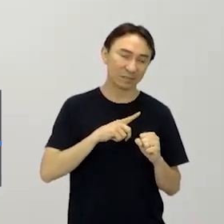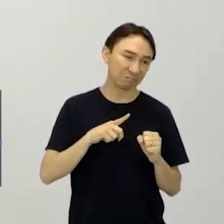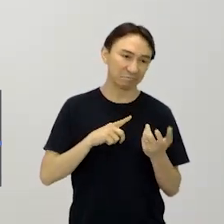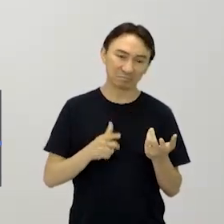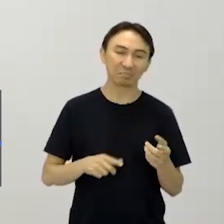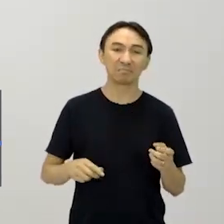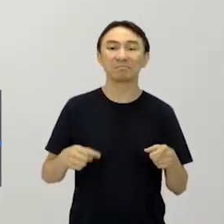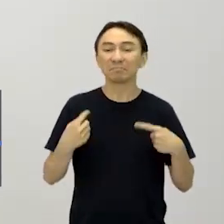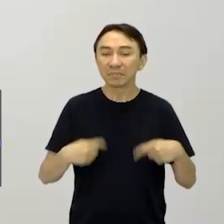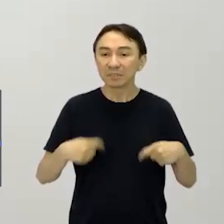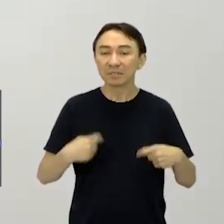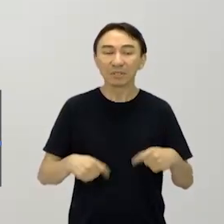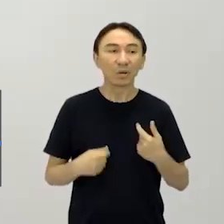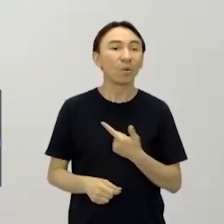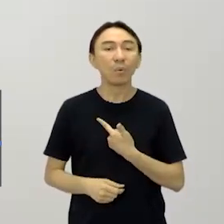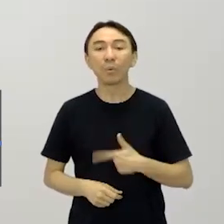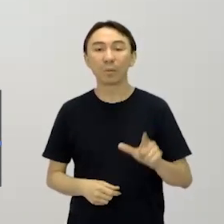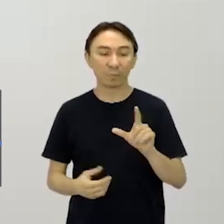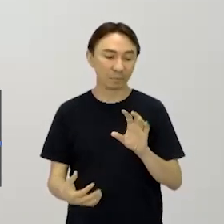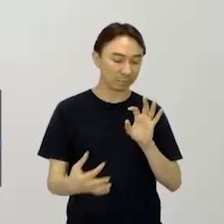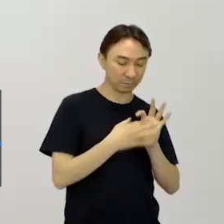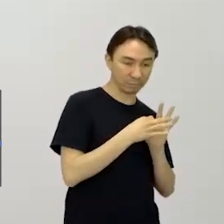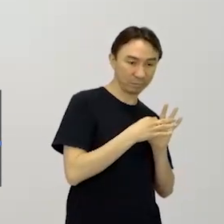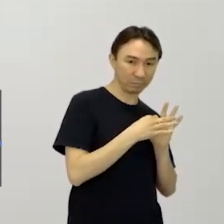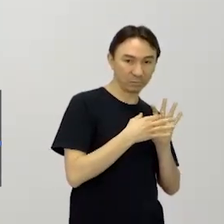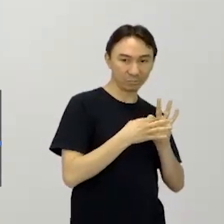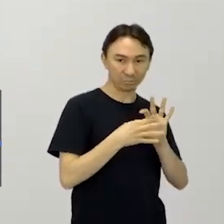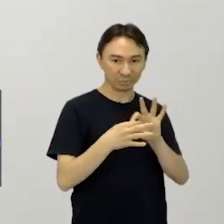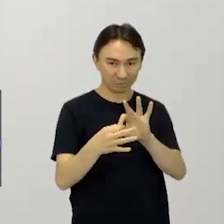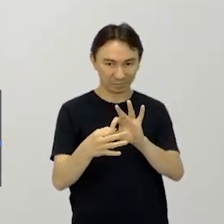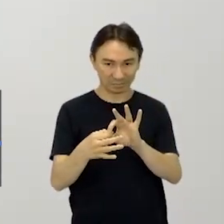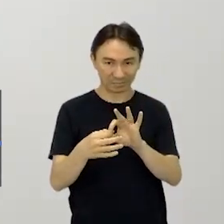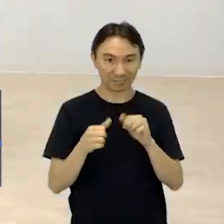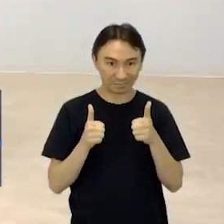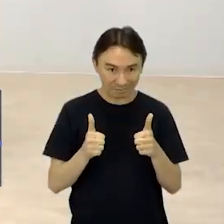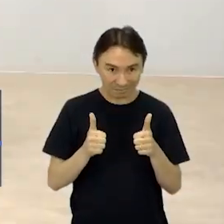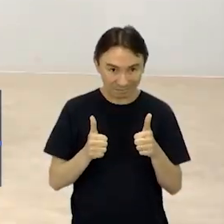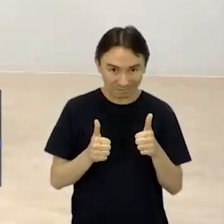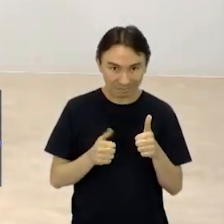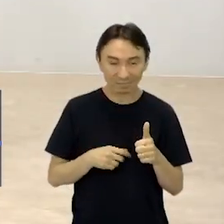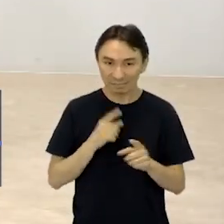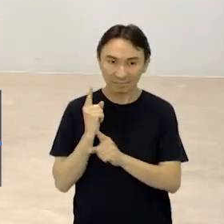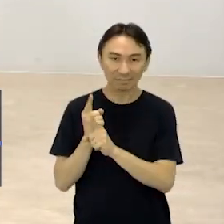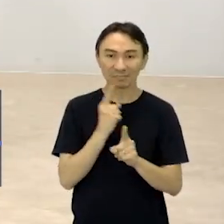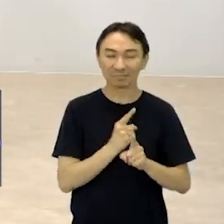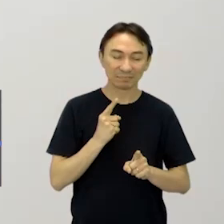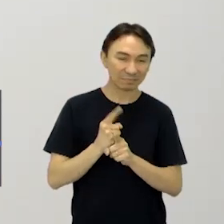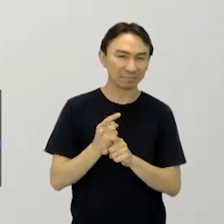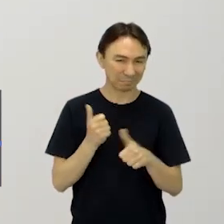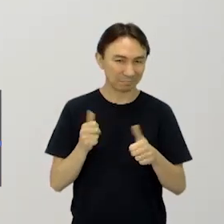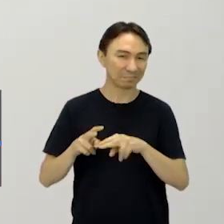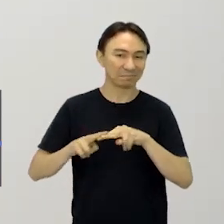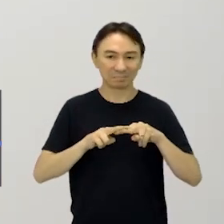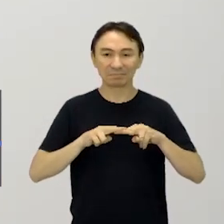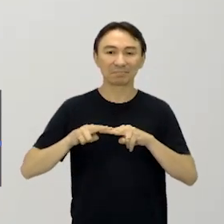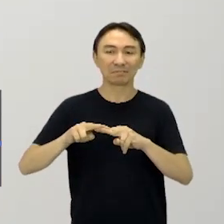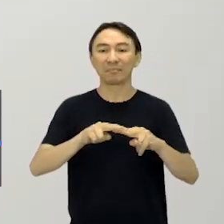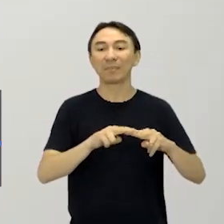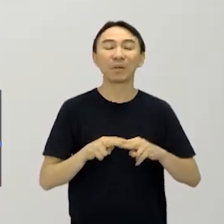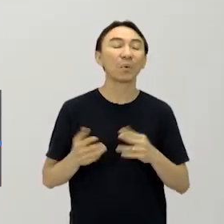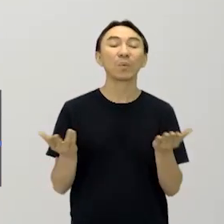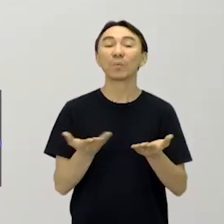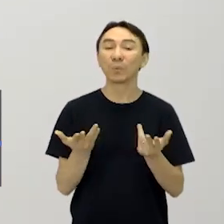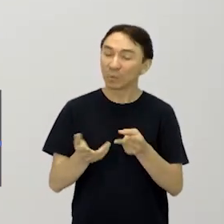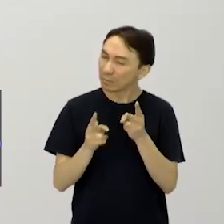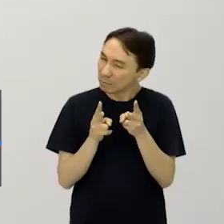termo, ou de um termo anterior, para você descobrir todo o resto. Beleza, Tony? Perfeito. Recapitulado aí, então. E hoje, então, nós vamos continuar falando.